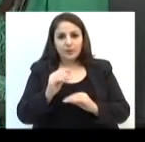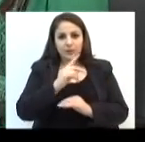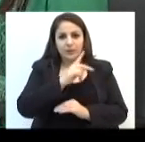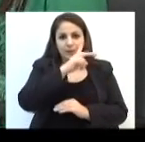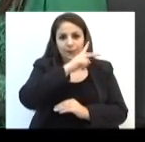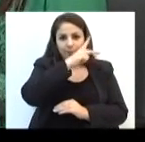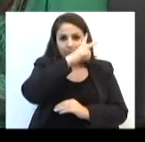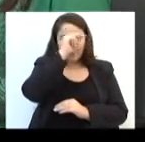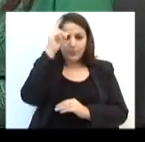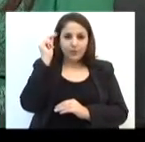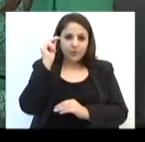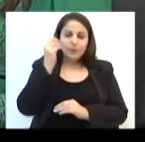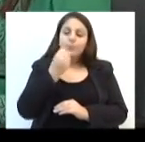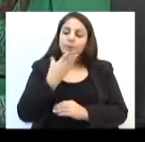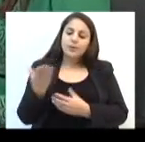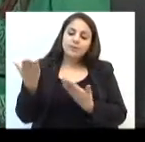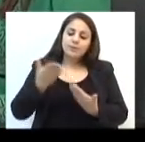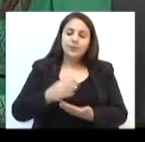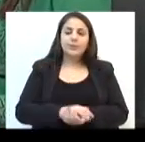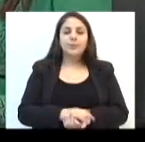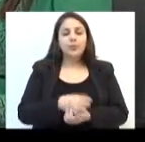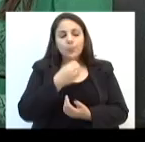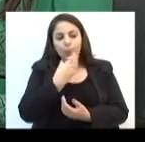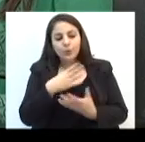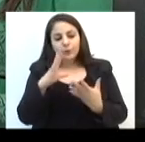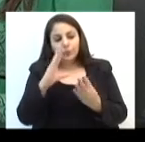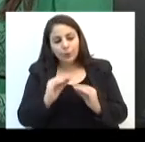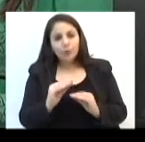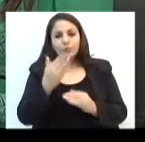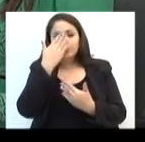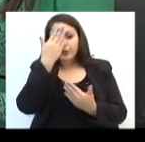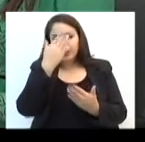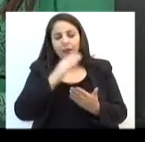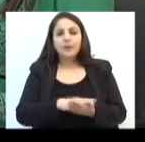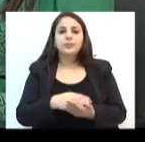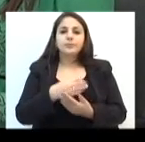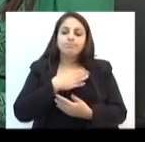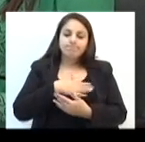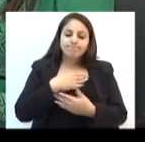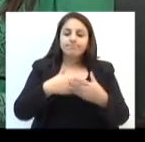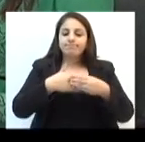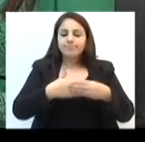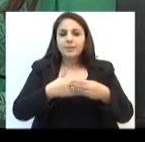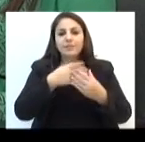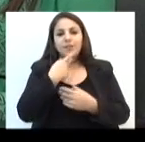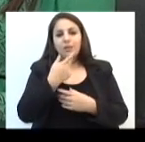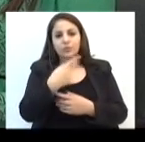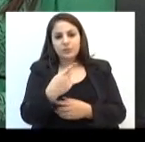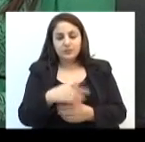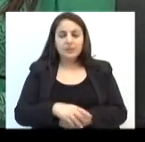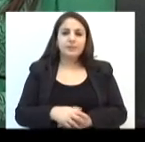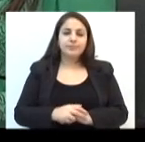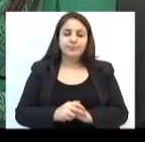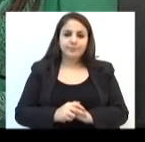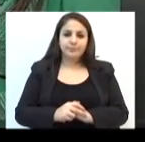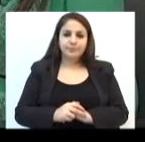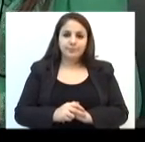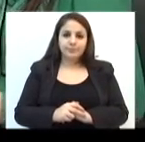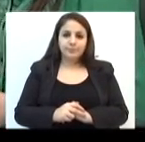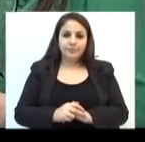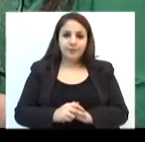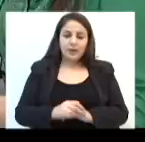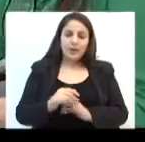bem-vindo ao Jornal da Câmara. Muito obrigado. Boa noite. Prazer falar com vocês. A Prefeitura de Passo Fundo